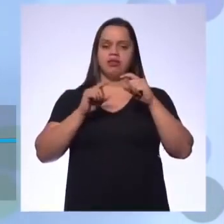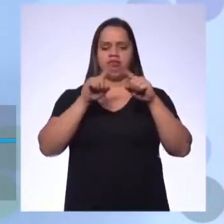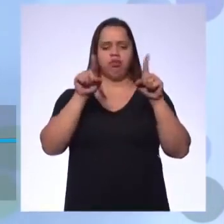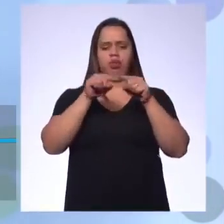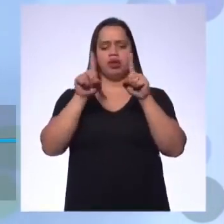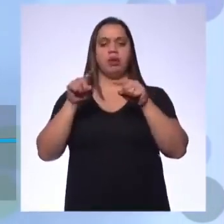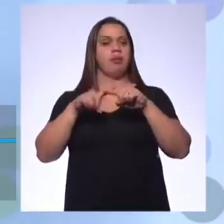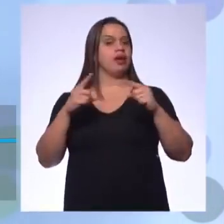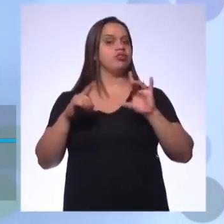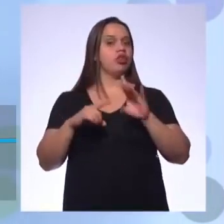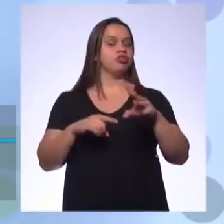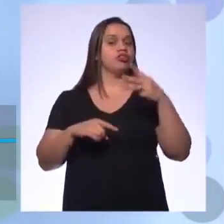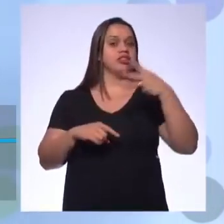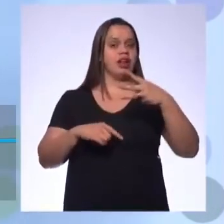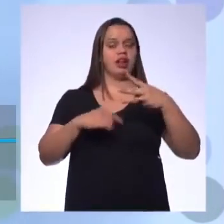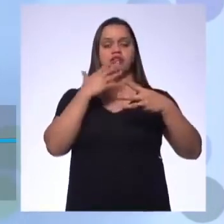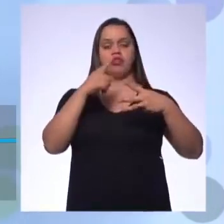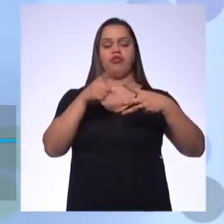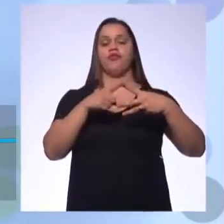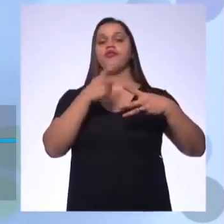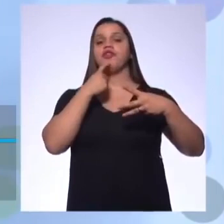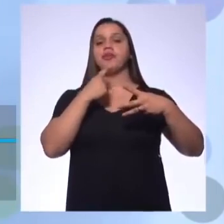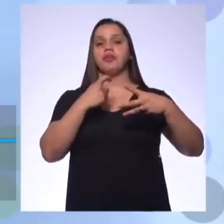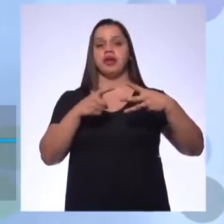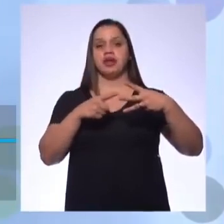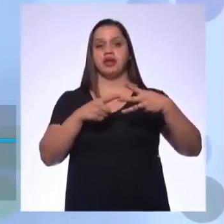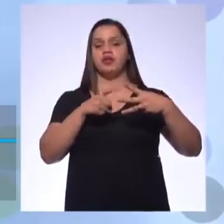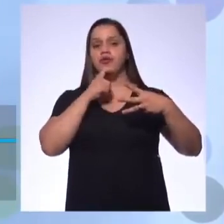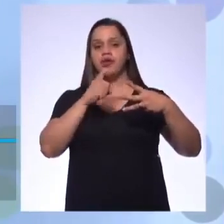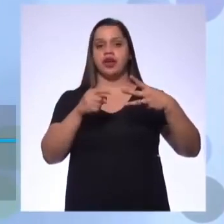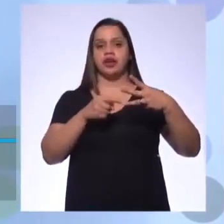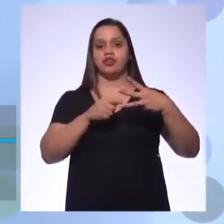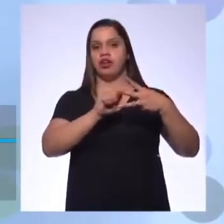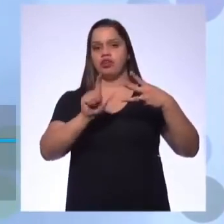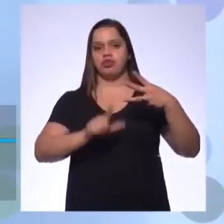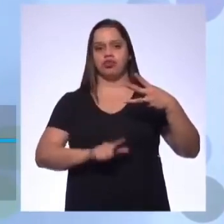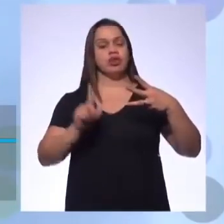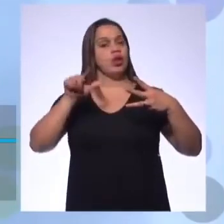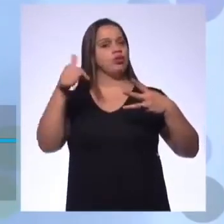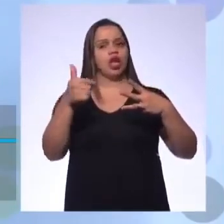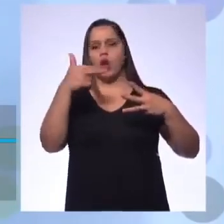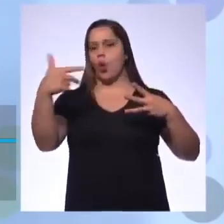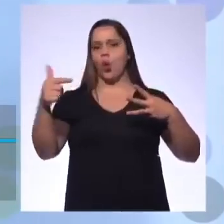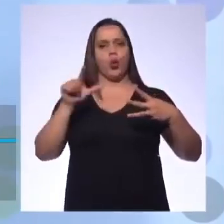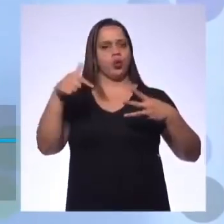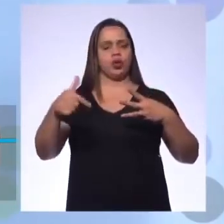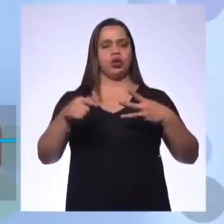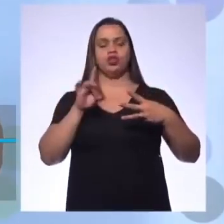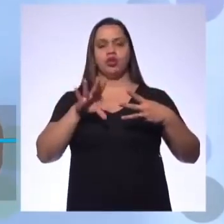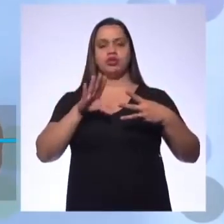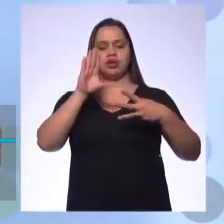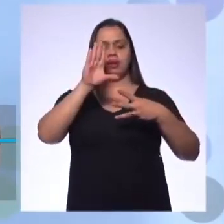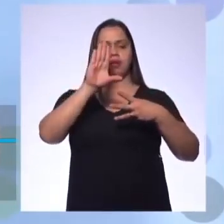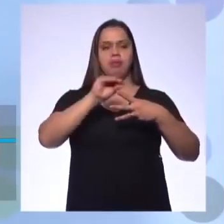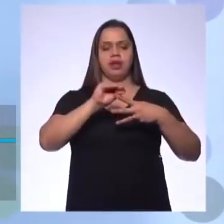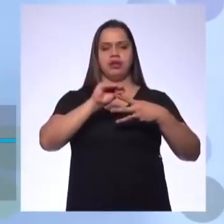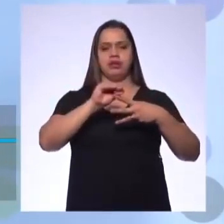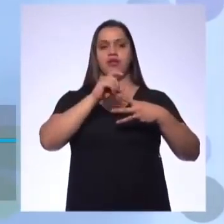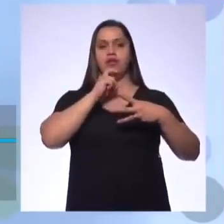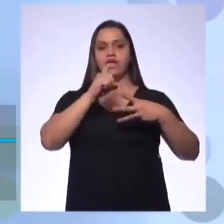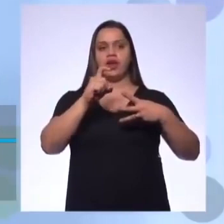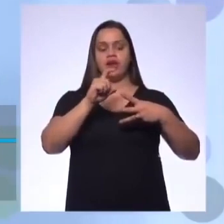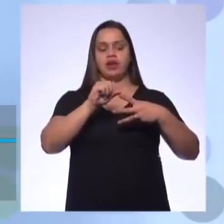cores. Vermelho, verde e azul. Não tem outro quadradinho. Então, quando pisca um quadradinho, por exemplo,